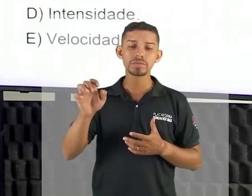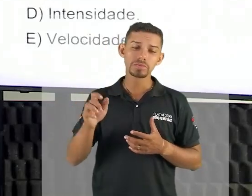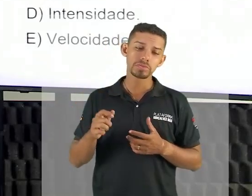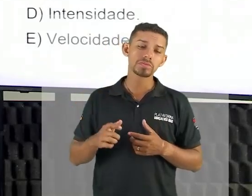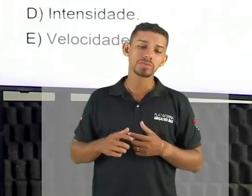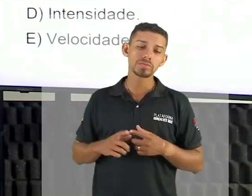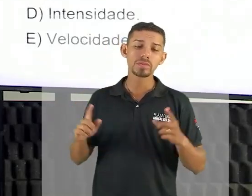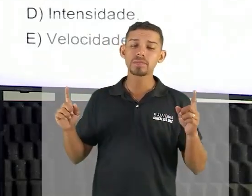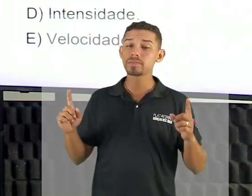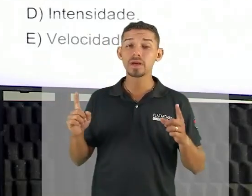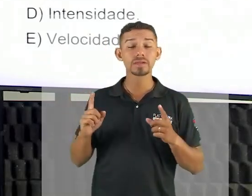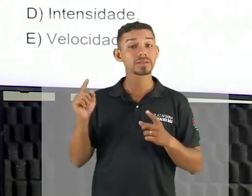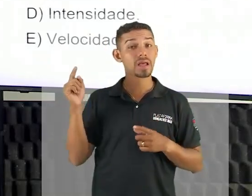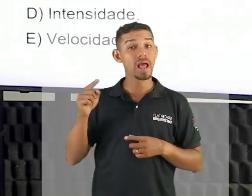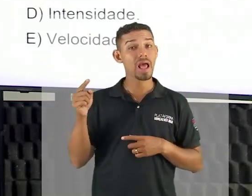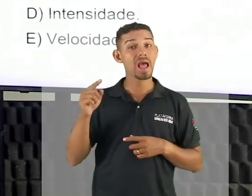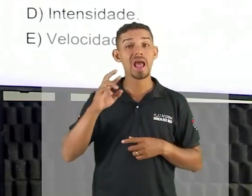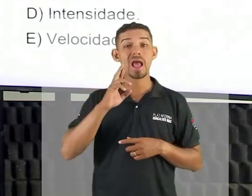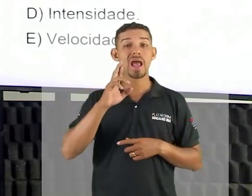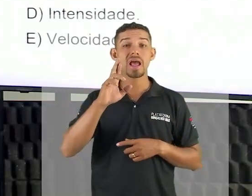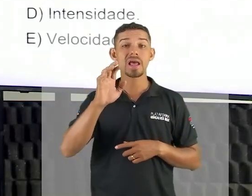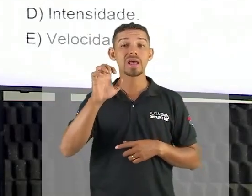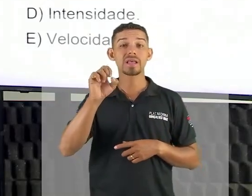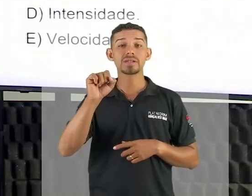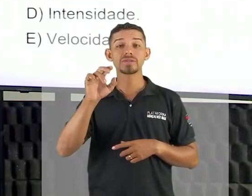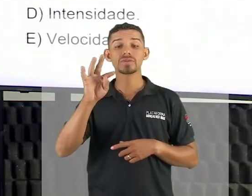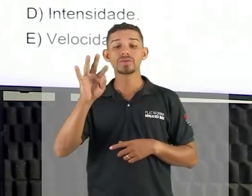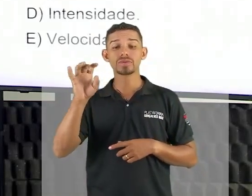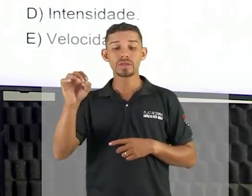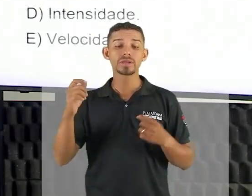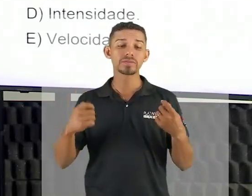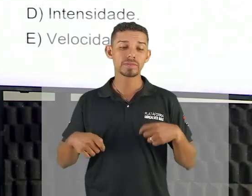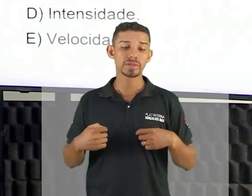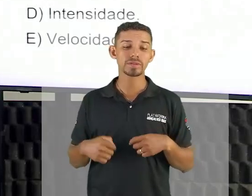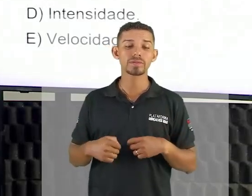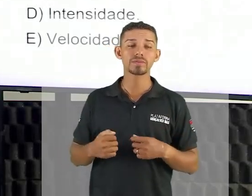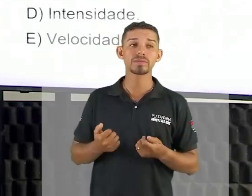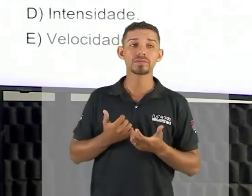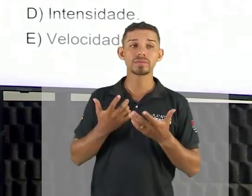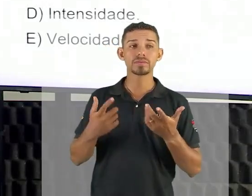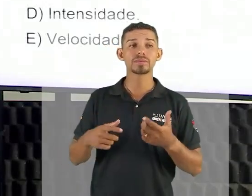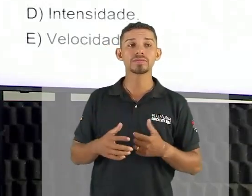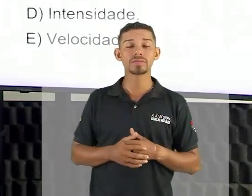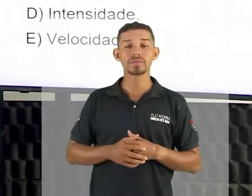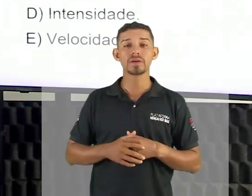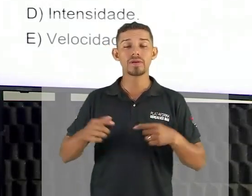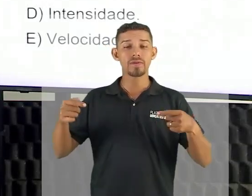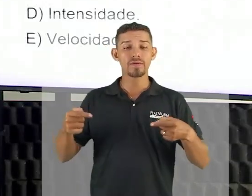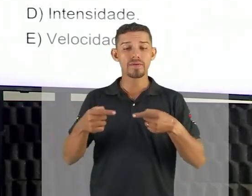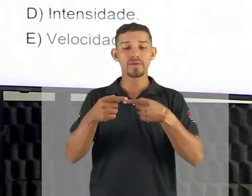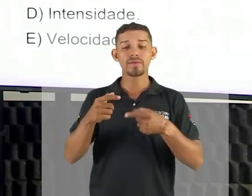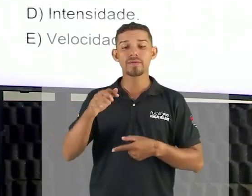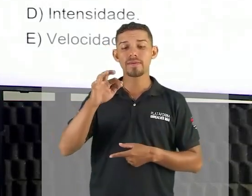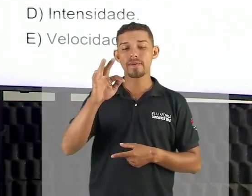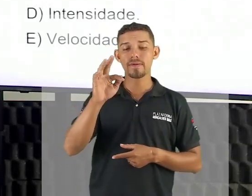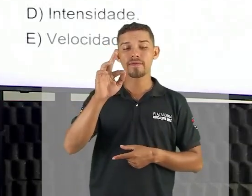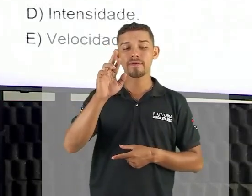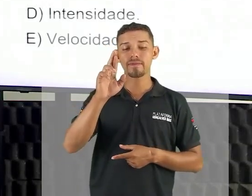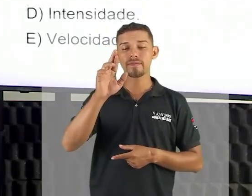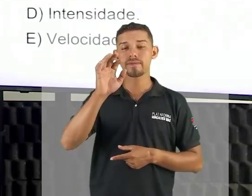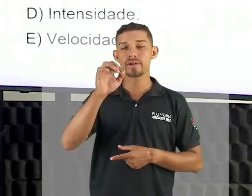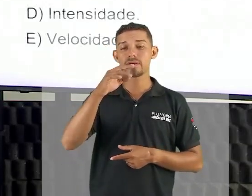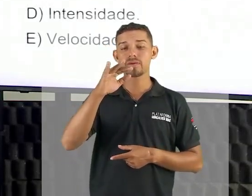ver mas amplitude é o resultado para que essa amplitude aumente o fornecimento de energia tem que est na mesma frequência